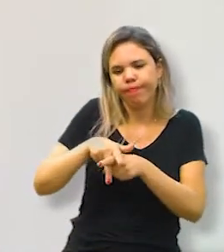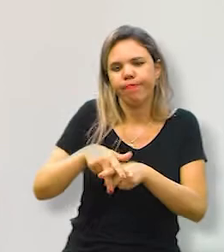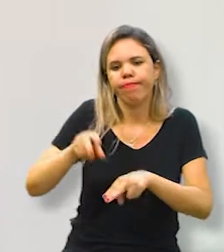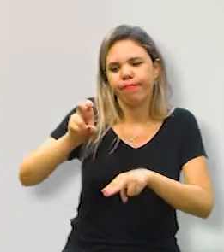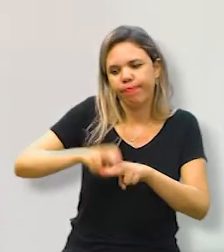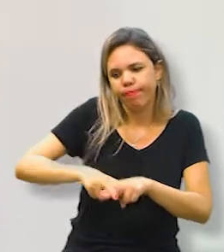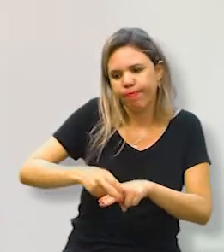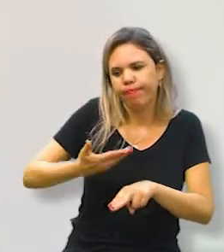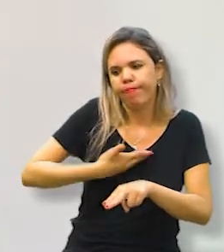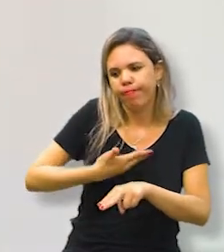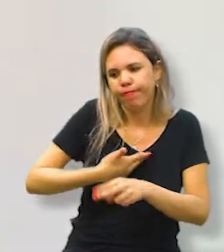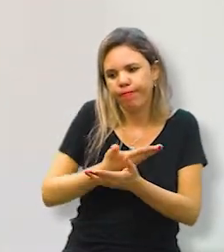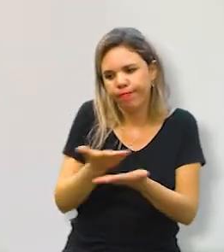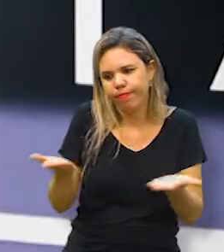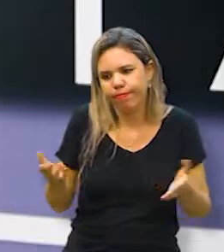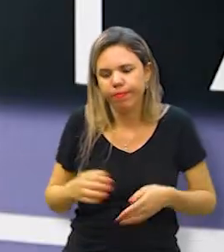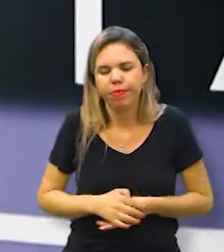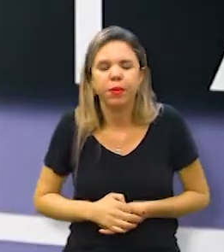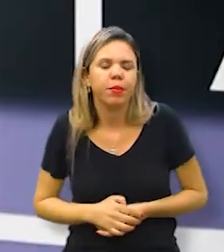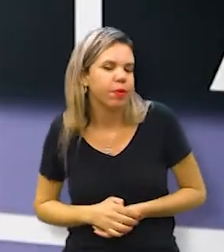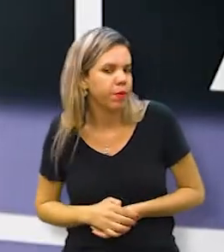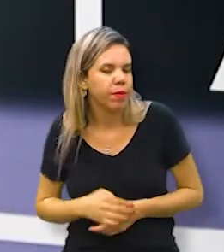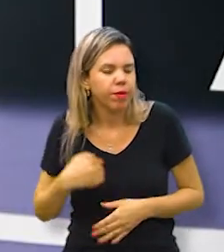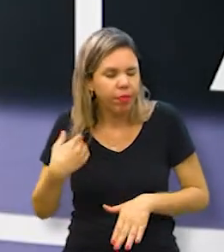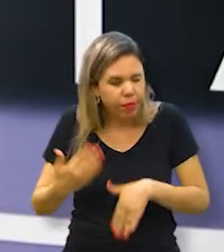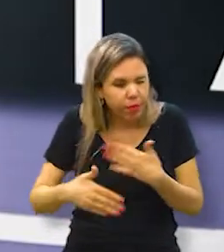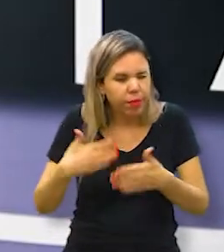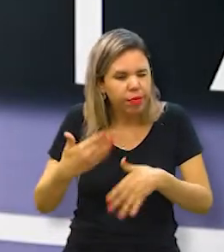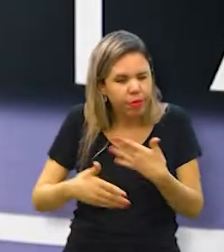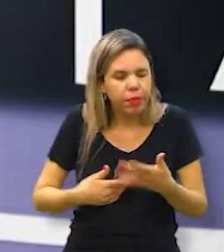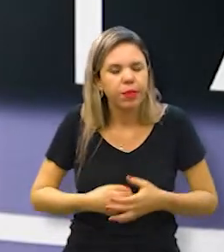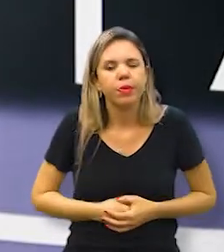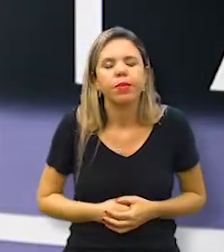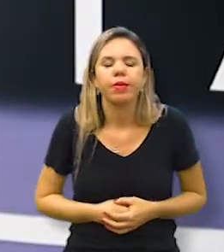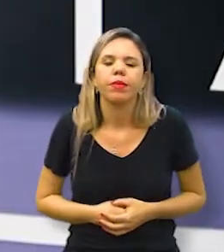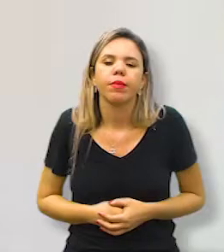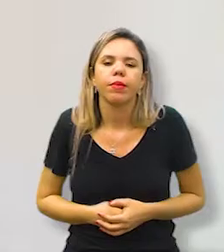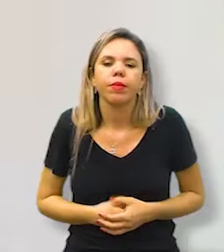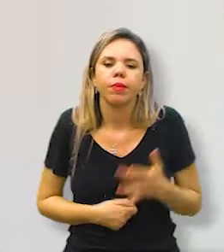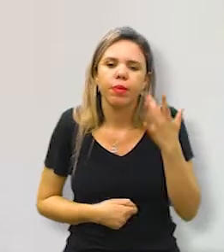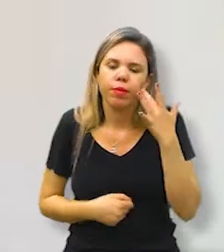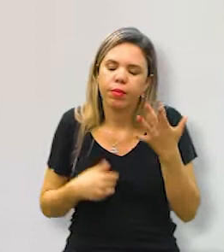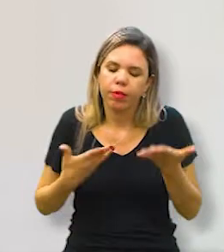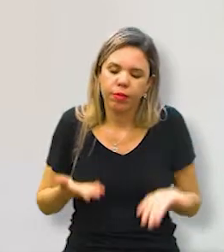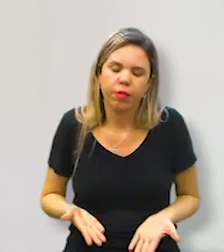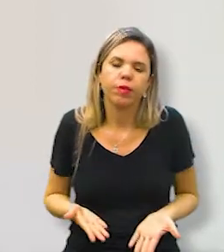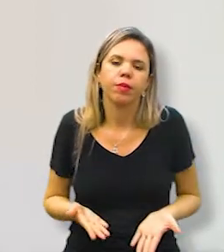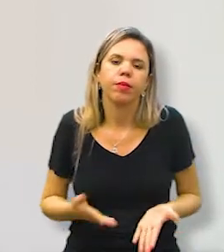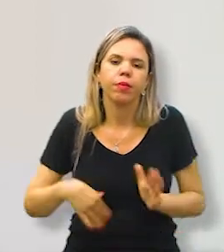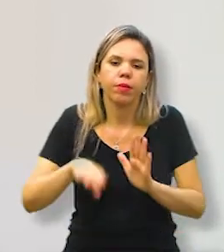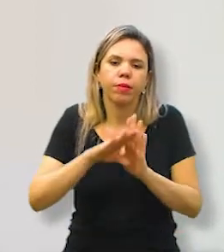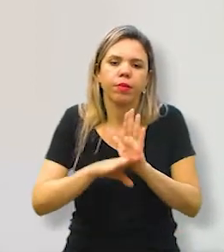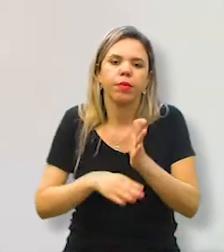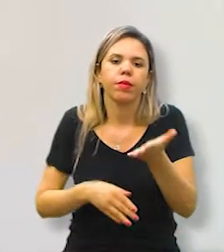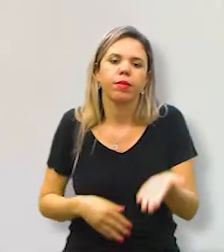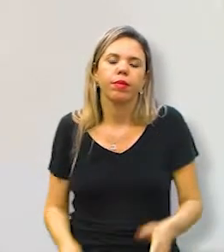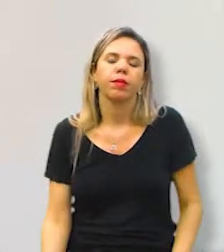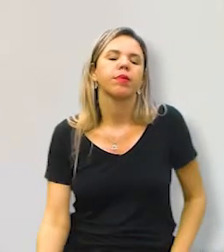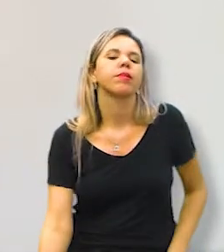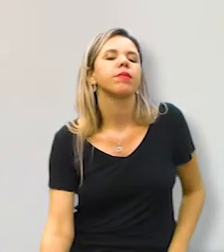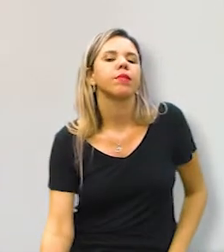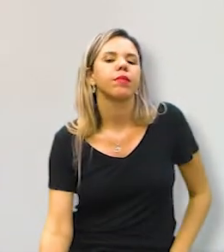lado dos seus amigos, né? Devagarzinho. Então, a gente está com um programa assim